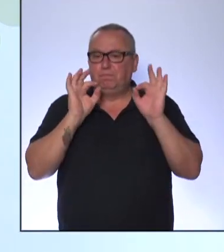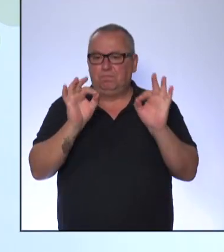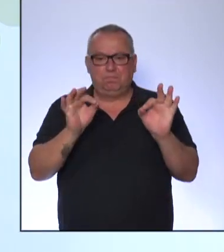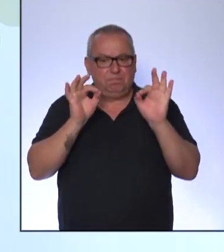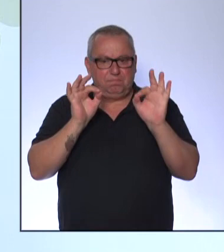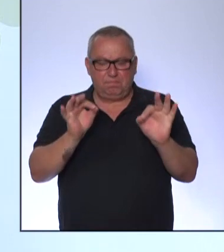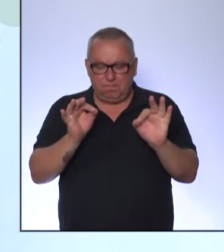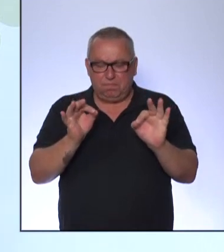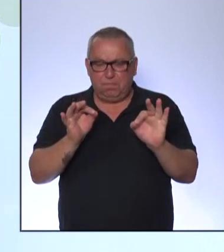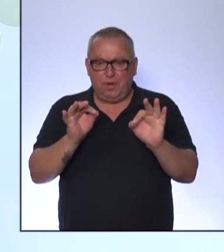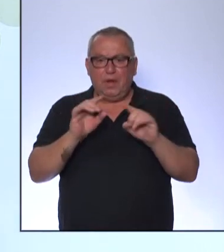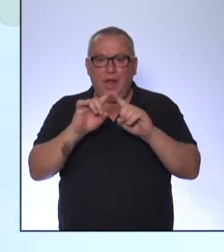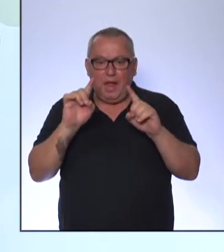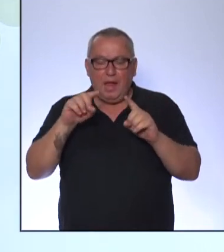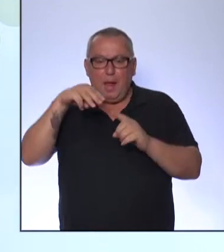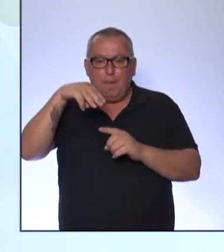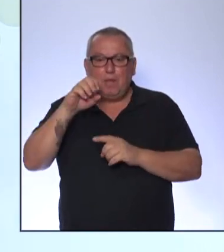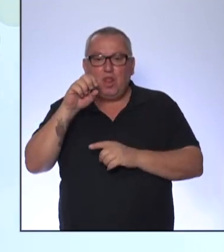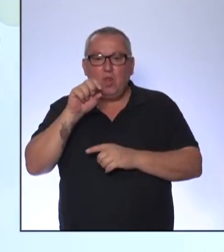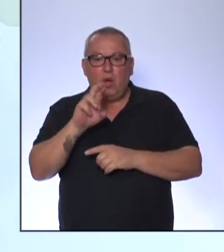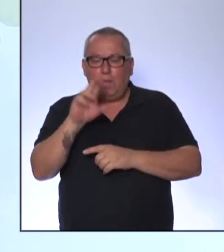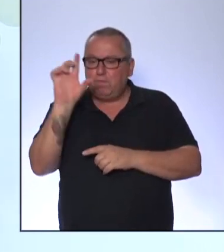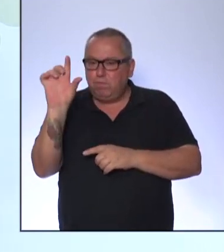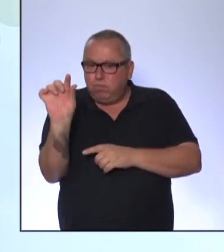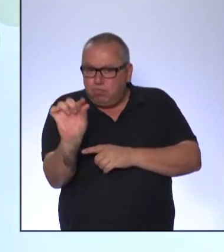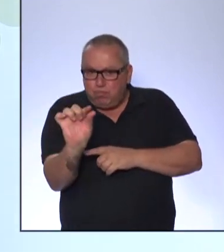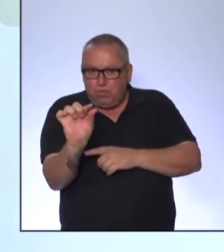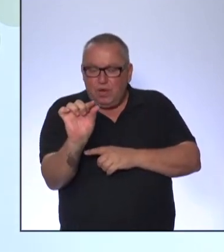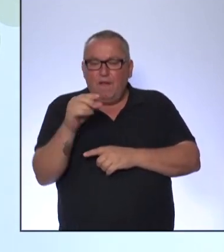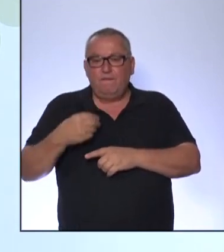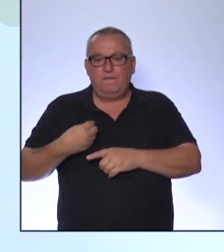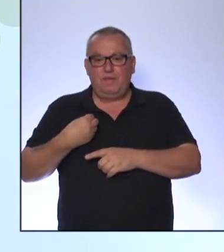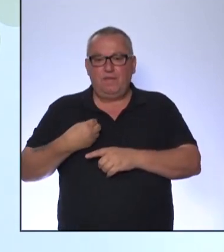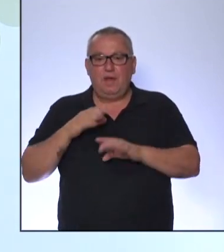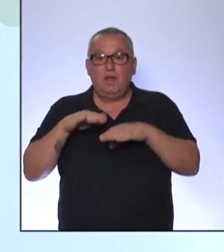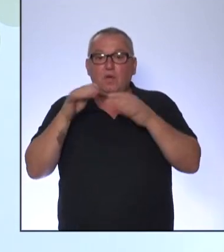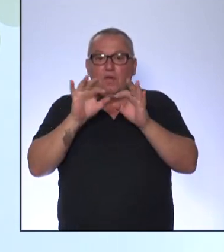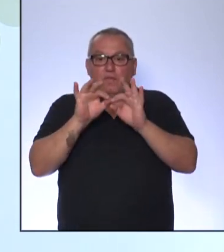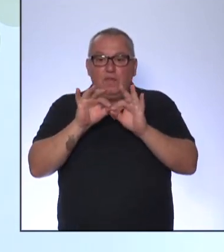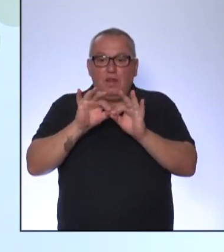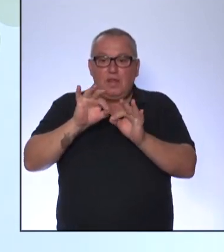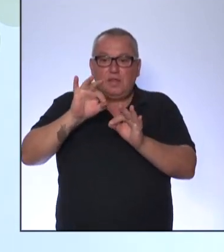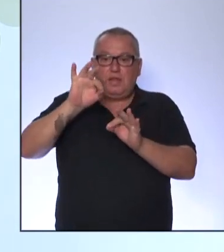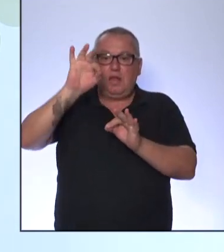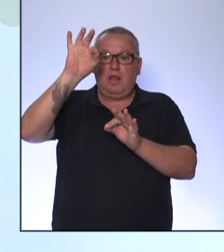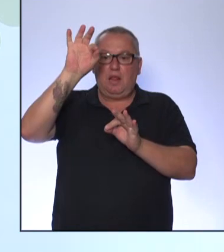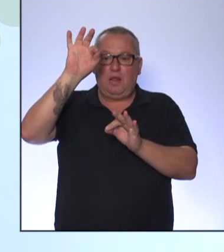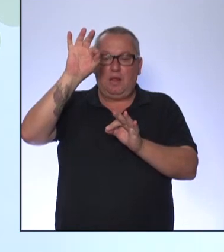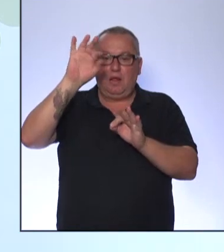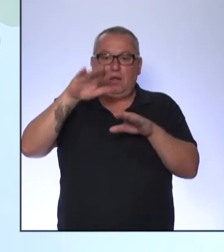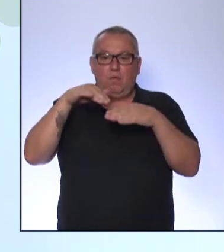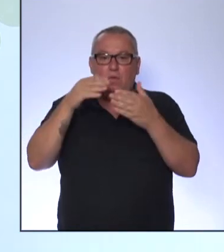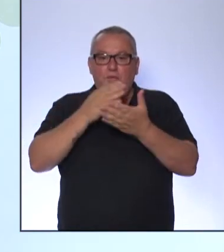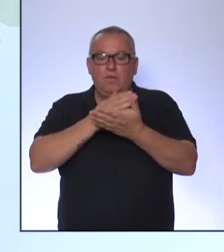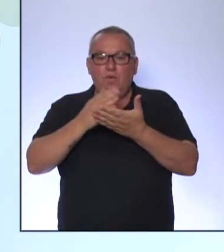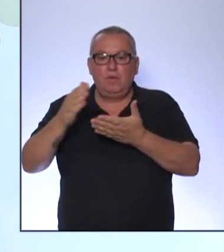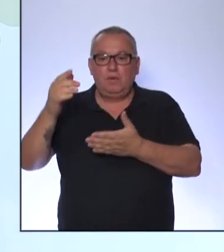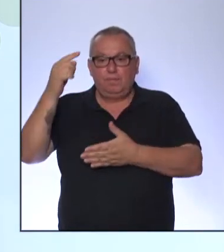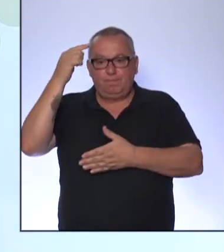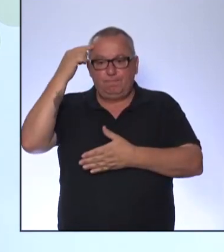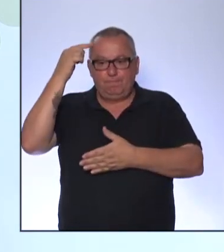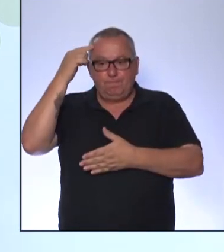menor unidade viva. E aí a gente tem, quando a gente fala em escala, né, ou a gente começa a